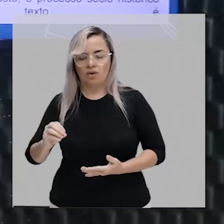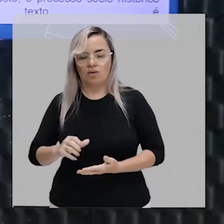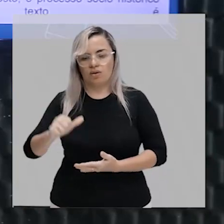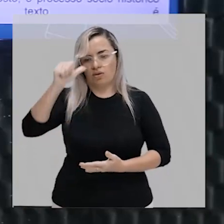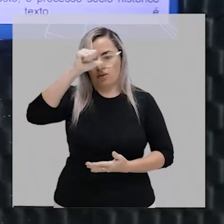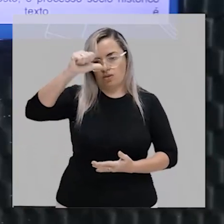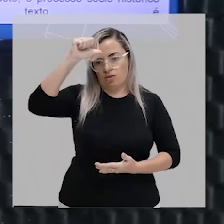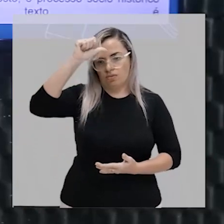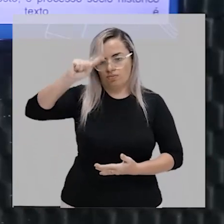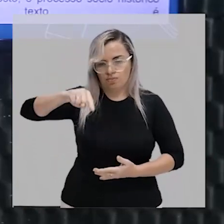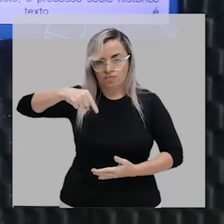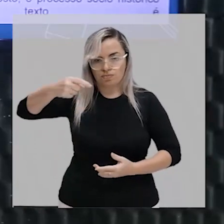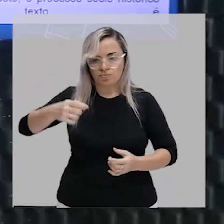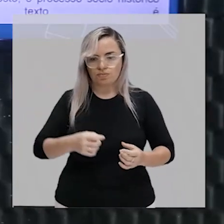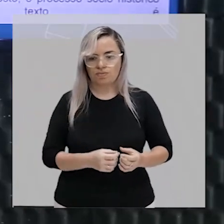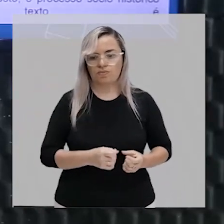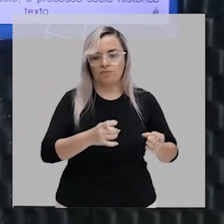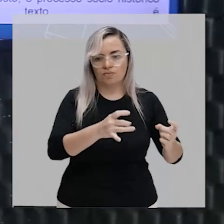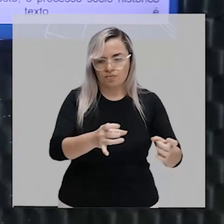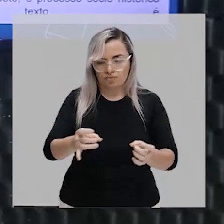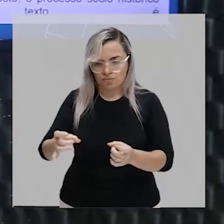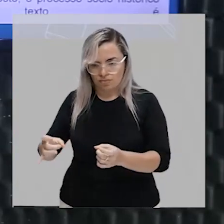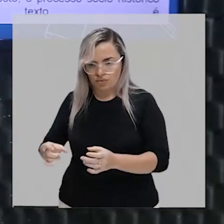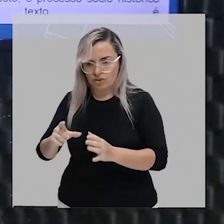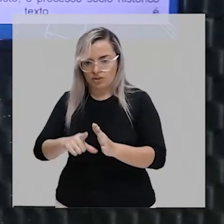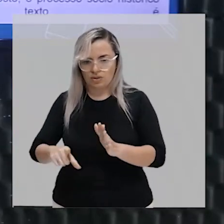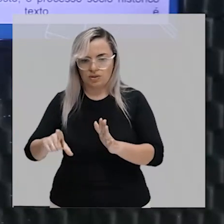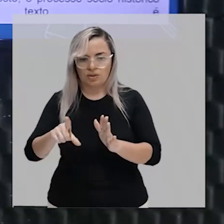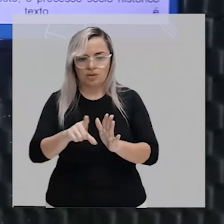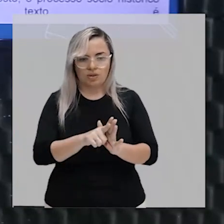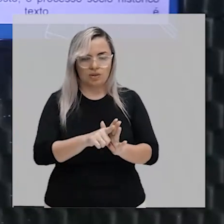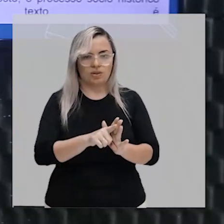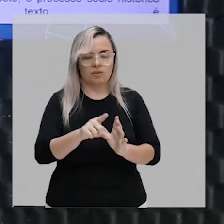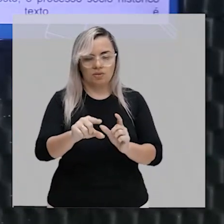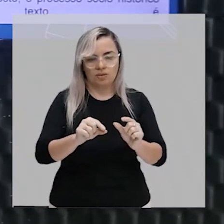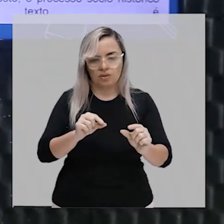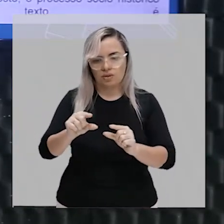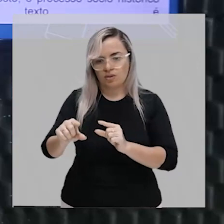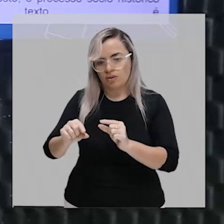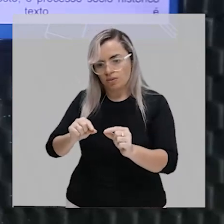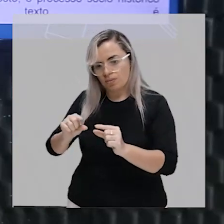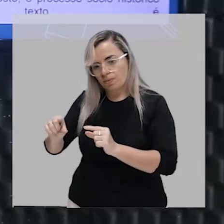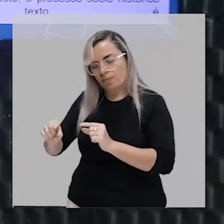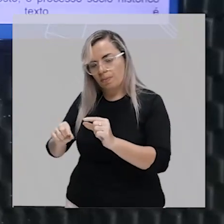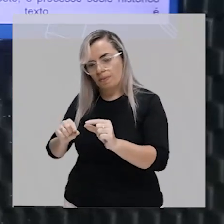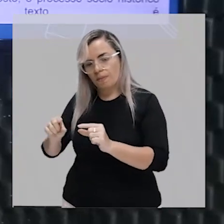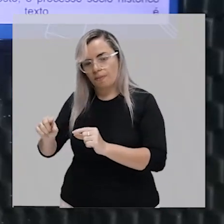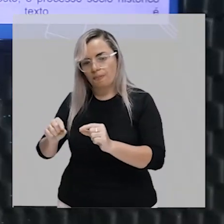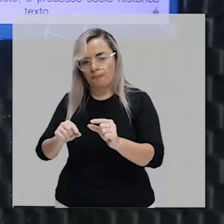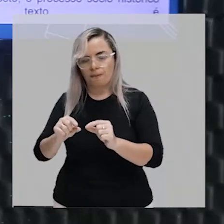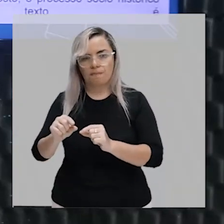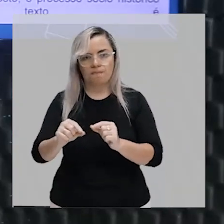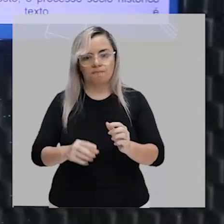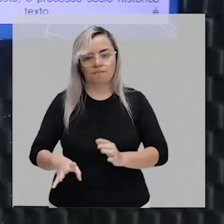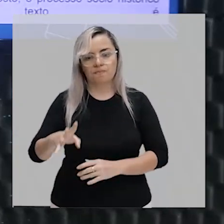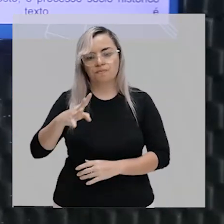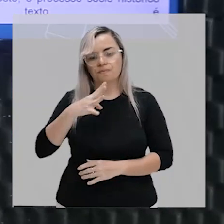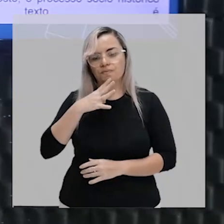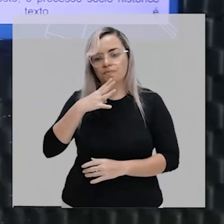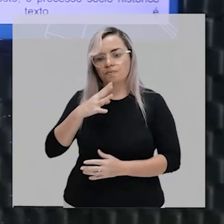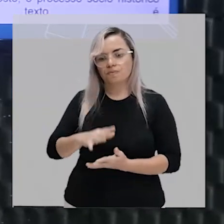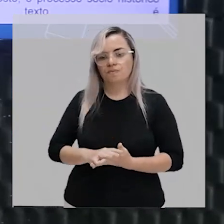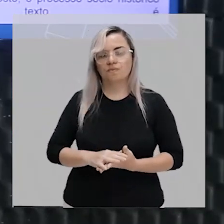licenças para mercadores selecionados, conhecido como mercadores nativos. A companhia, que é uma